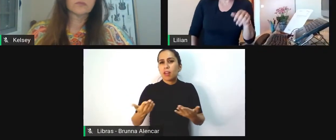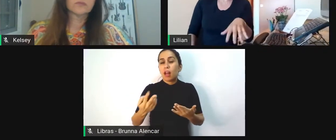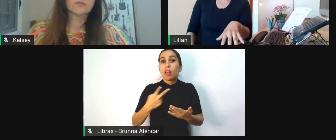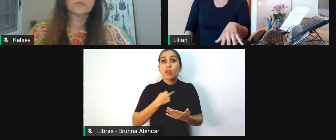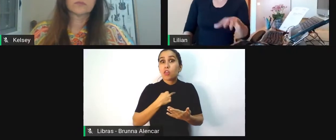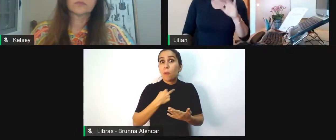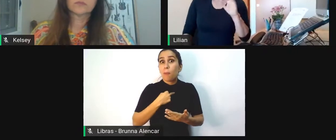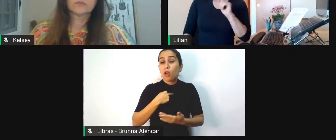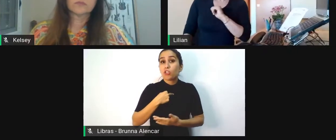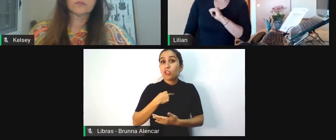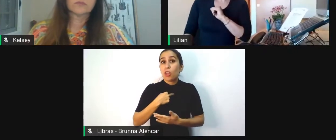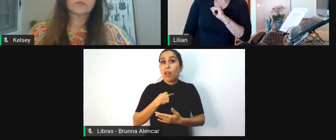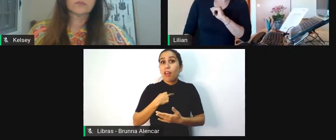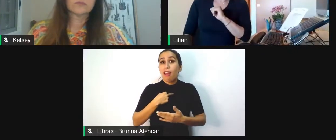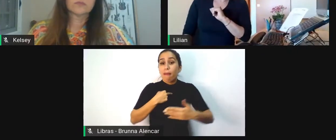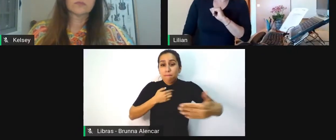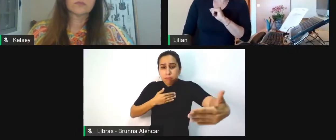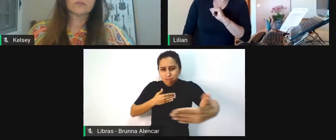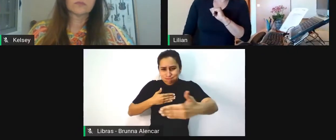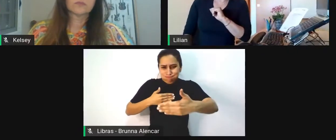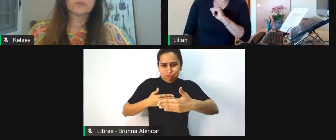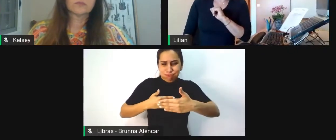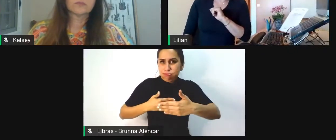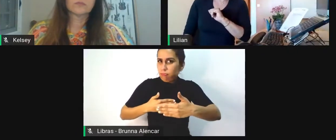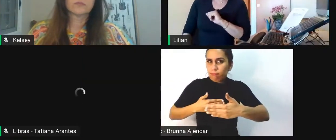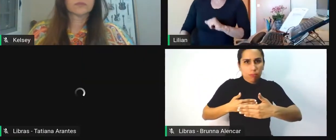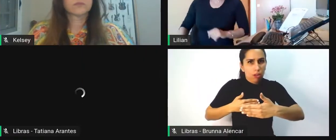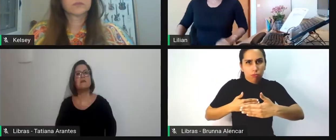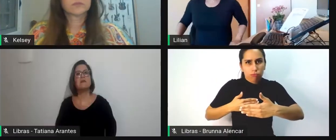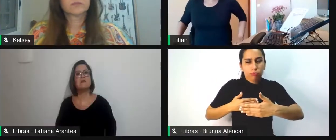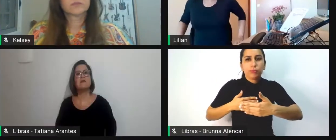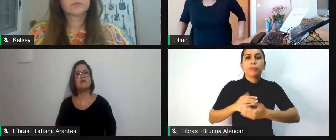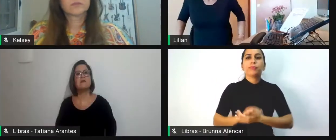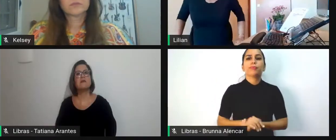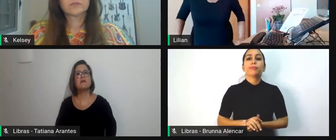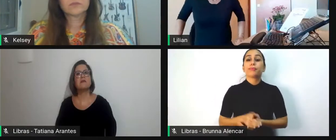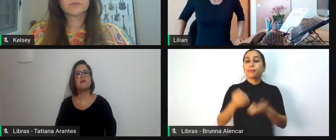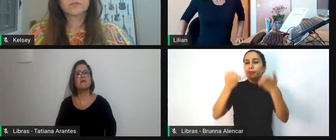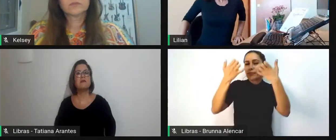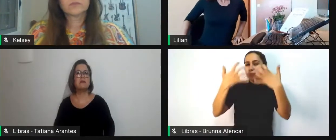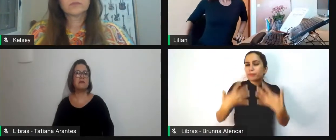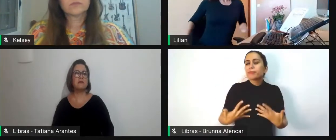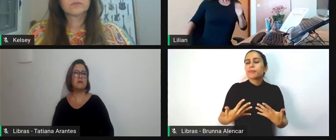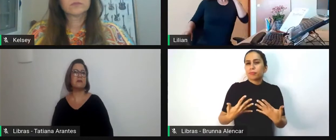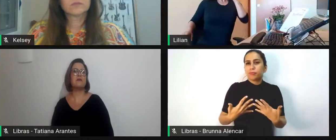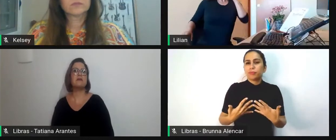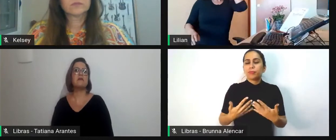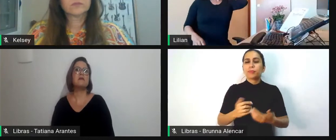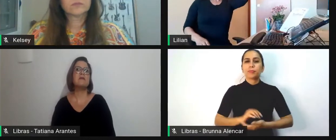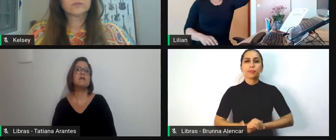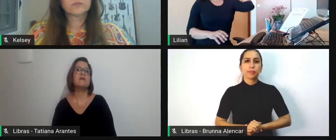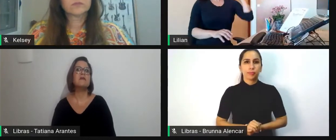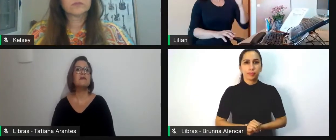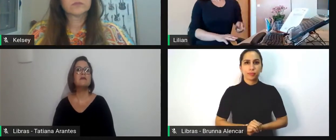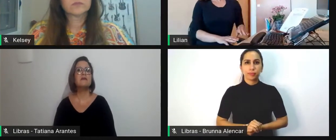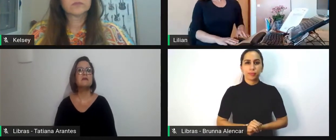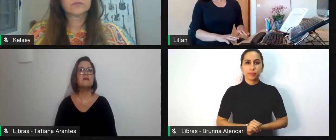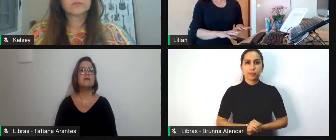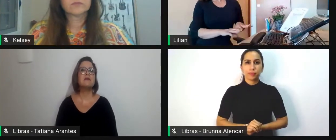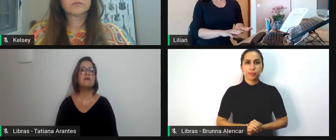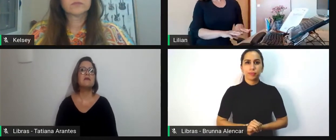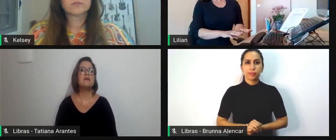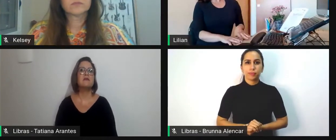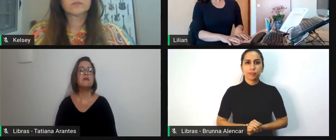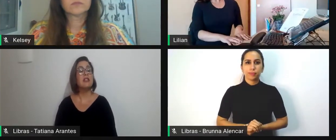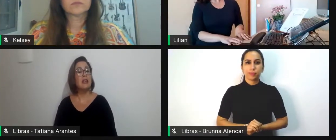75, né? Explicando cada parâmetro desse, né? Então, visto